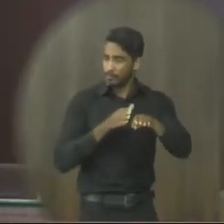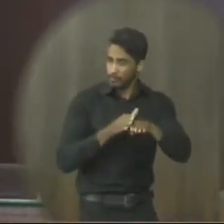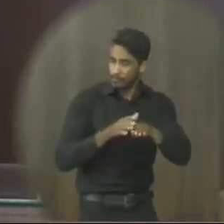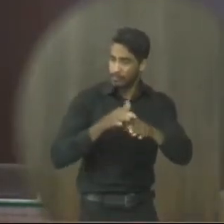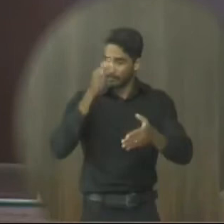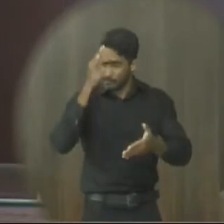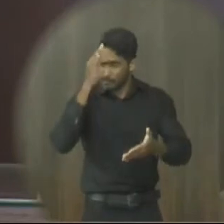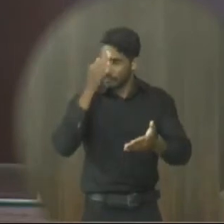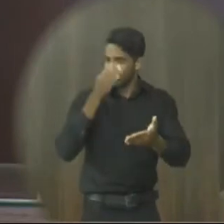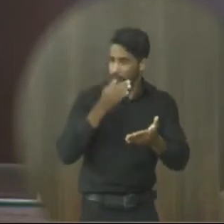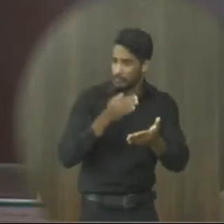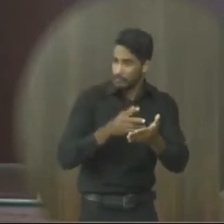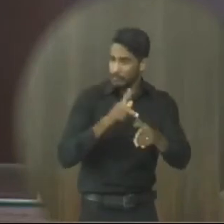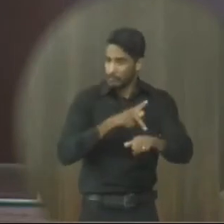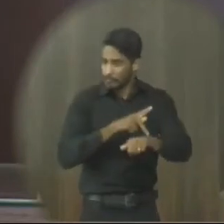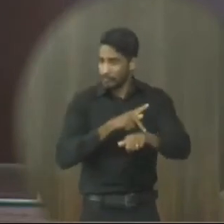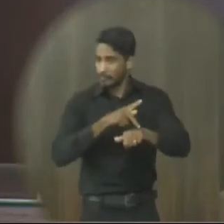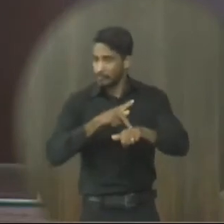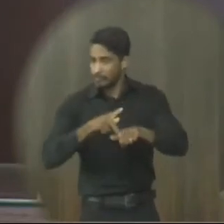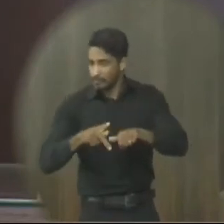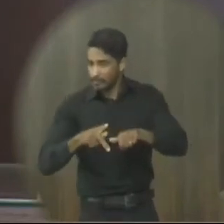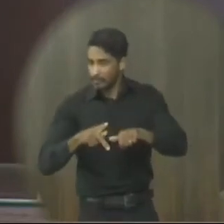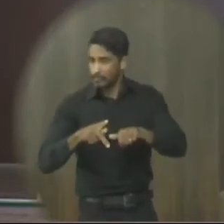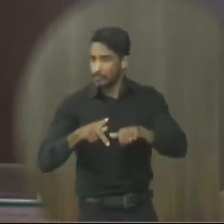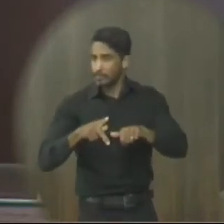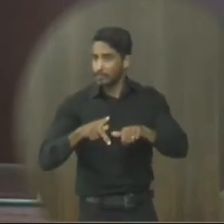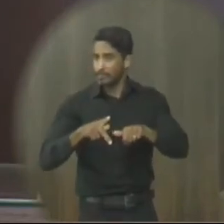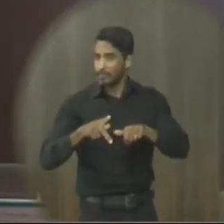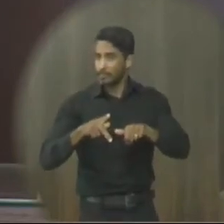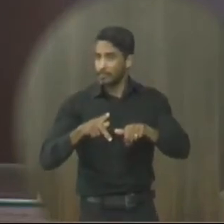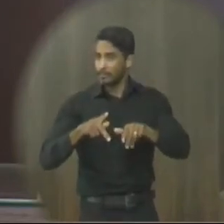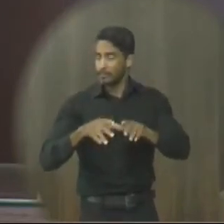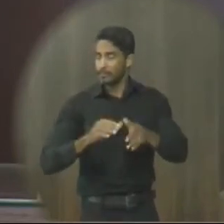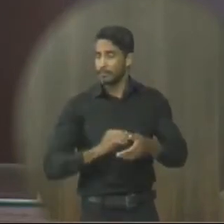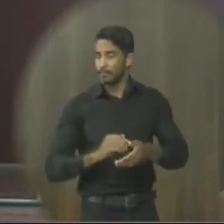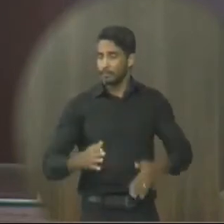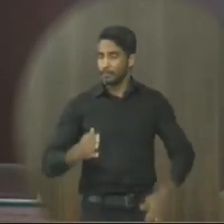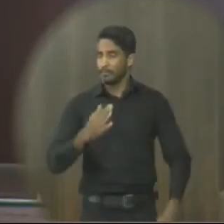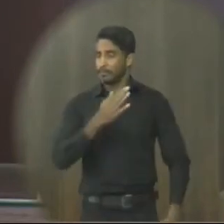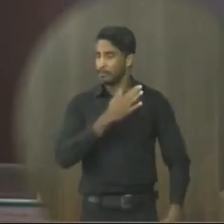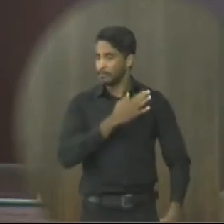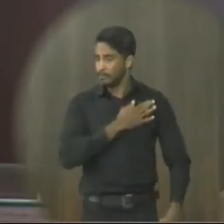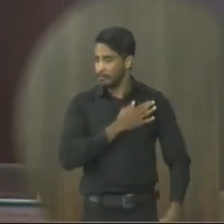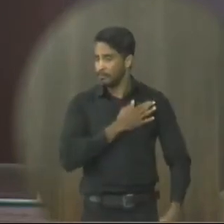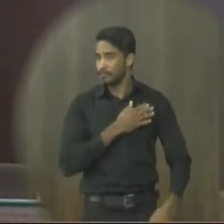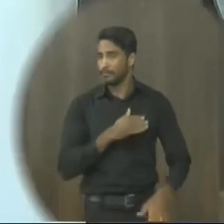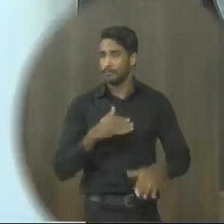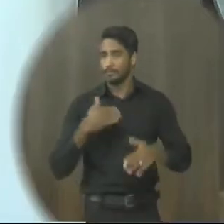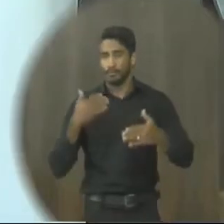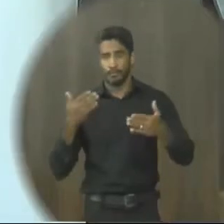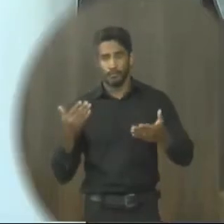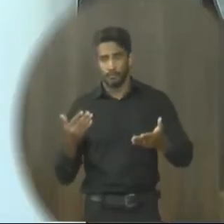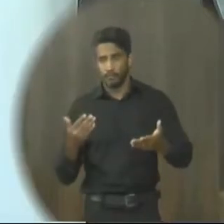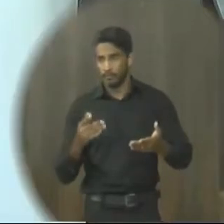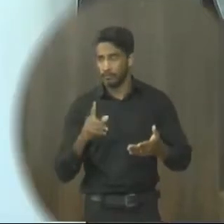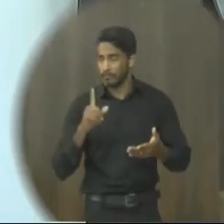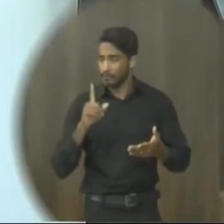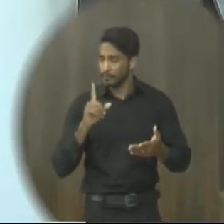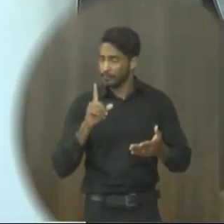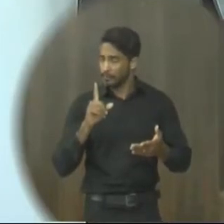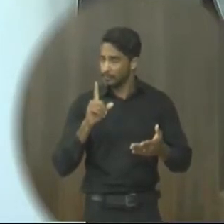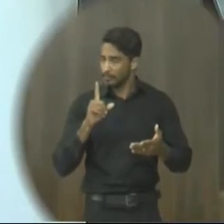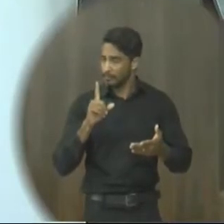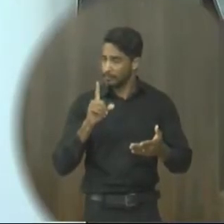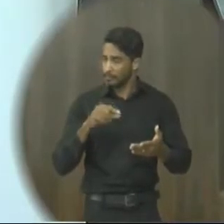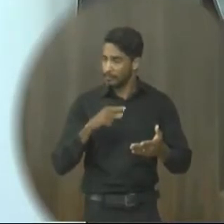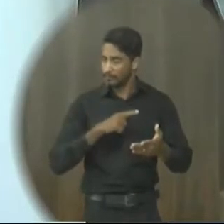fidelidade, pureza e patriotismo. A Ordem da Bolê possui